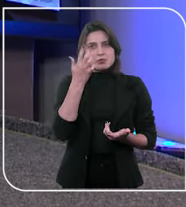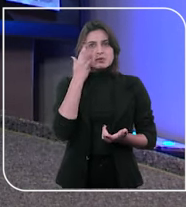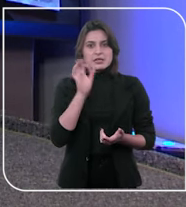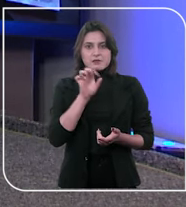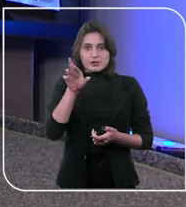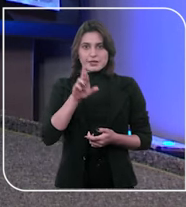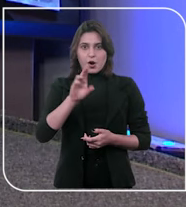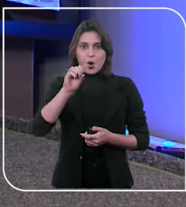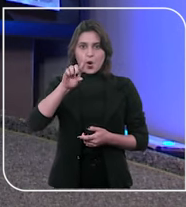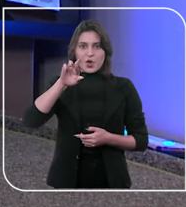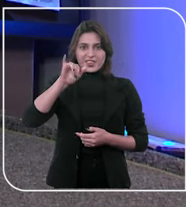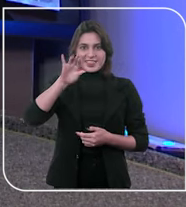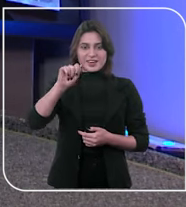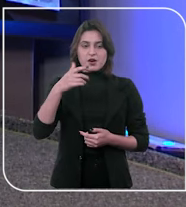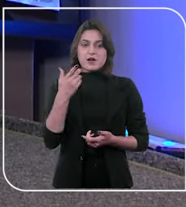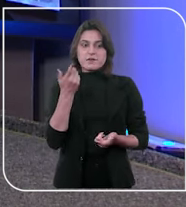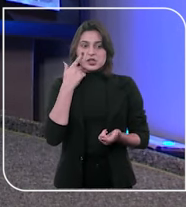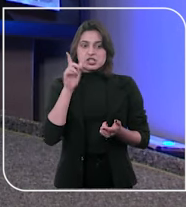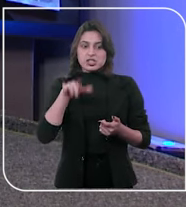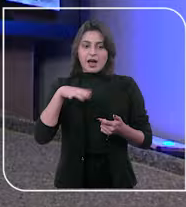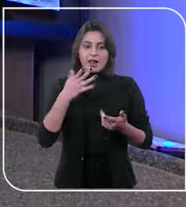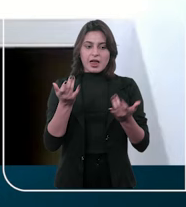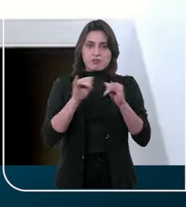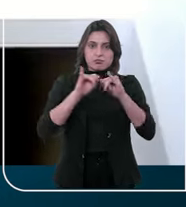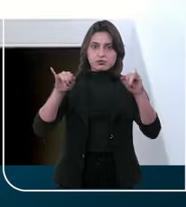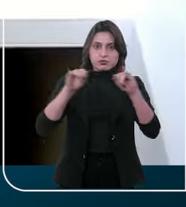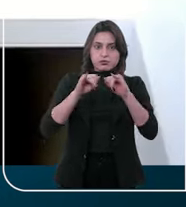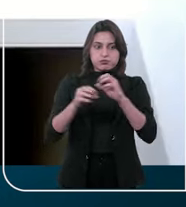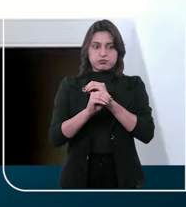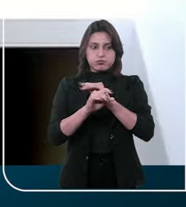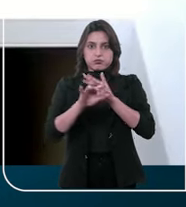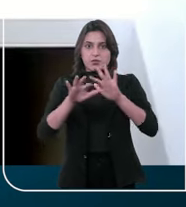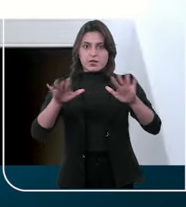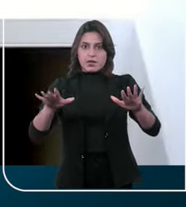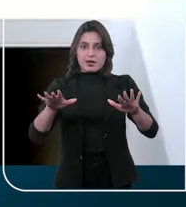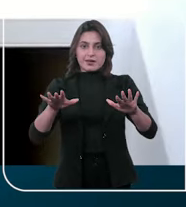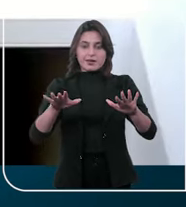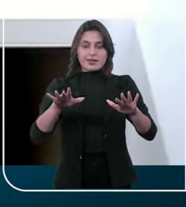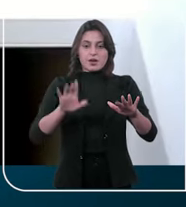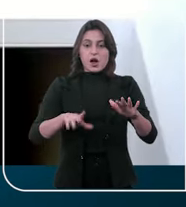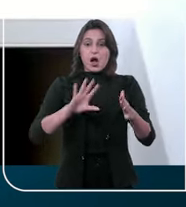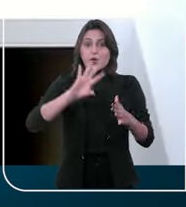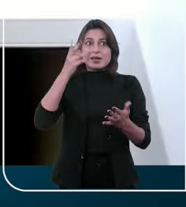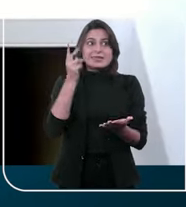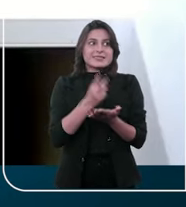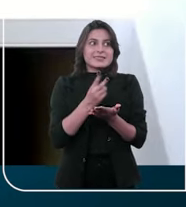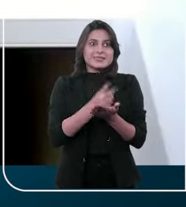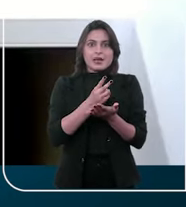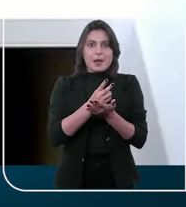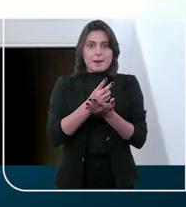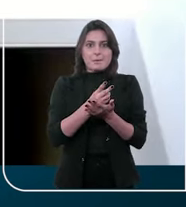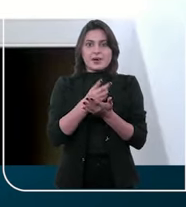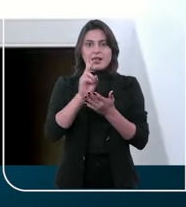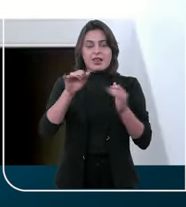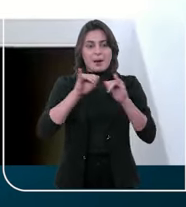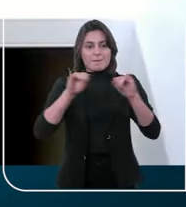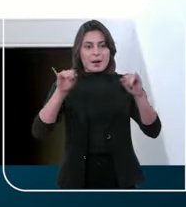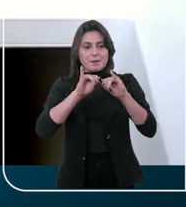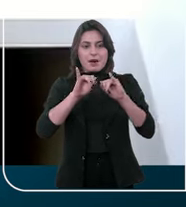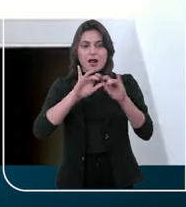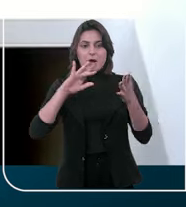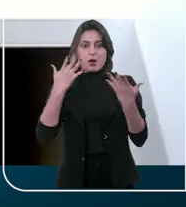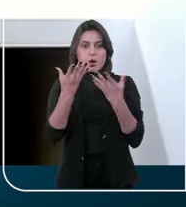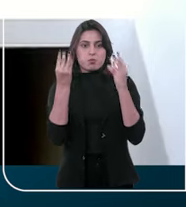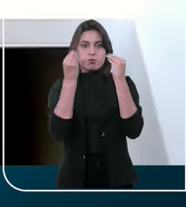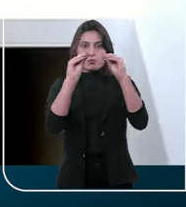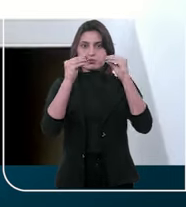midiática, não raras vezes as informações que são levadas pela mídia, para as redes sociais e que são divulgadas, não